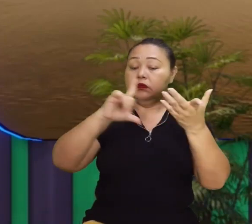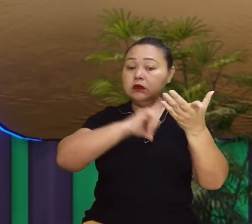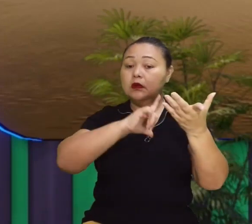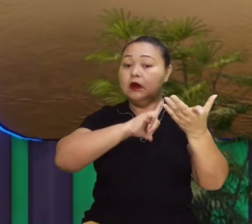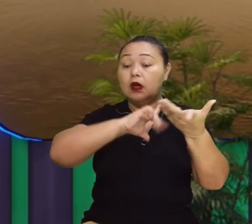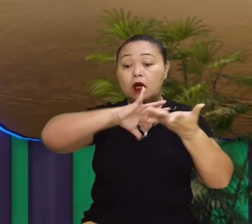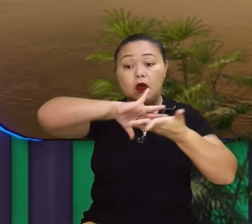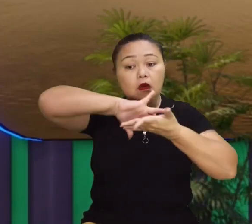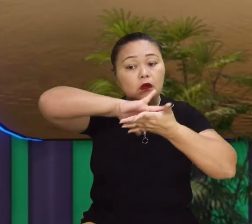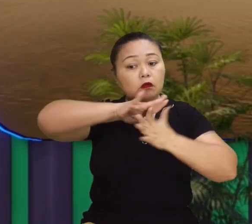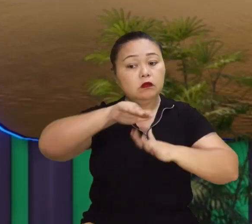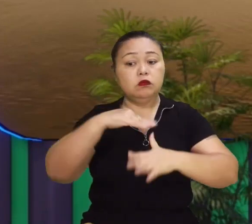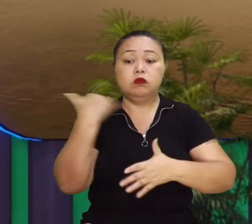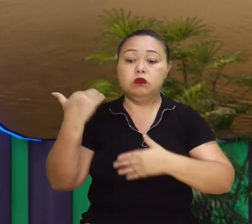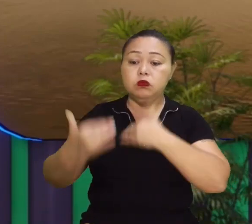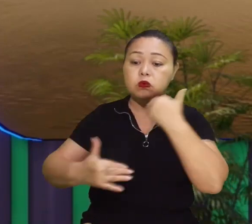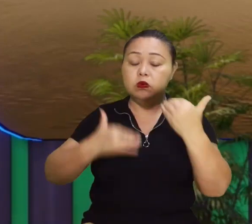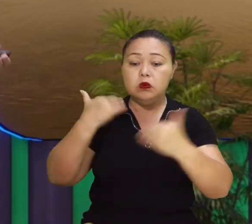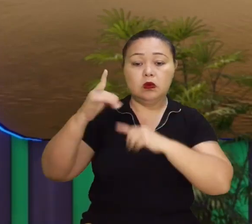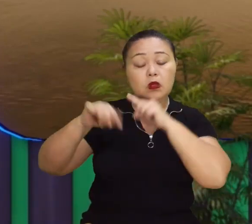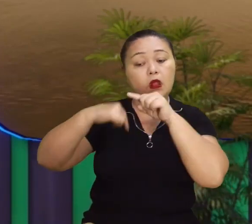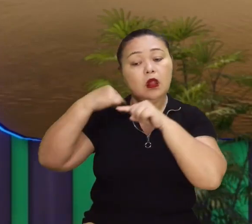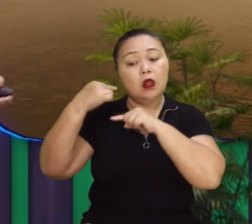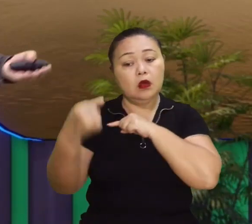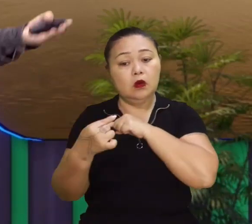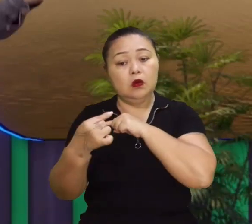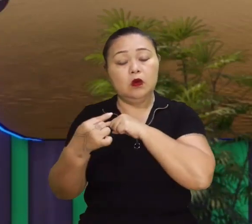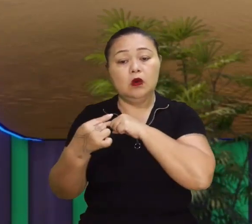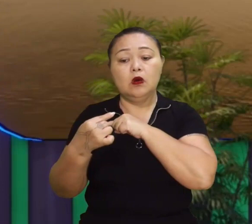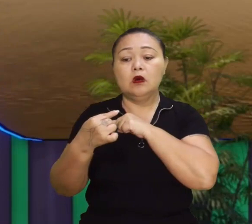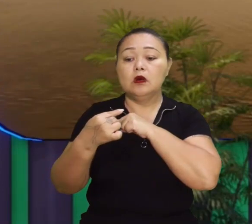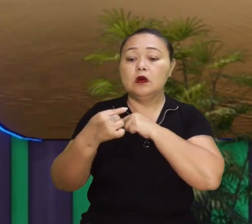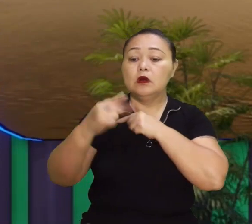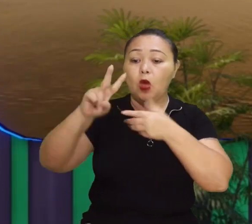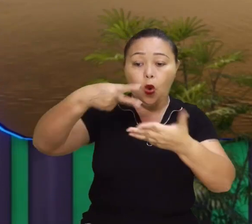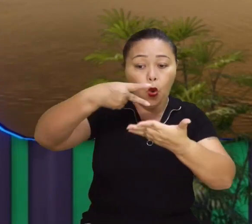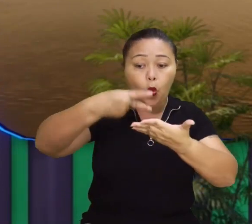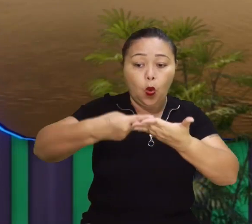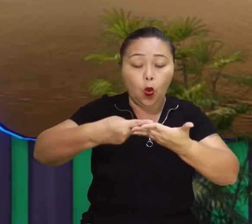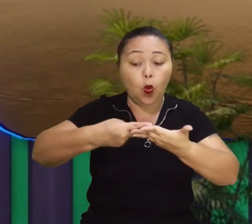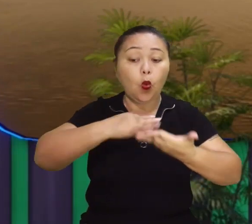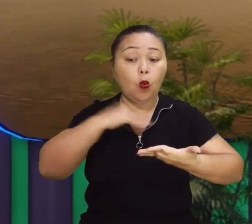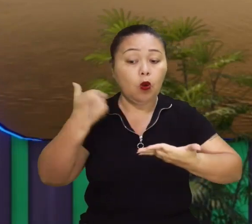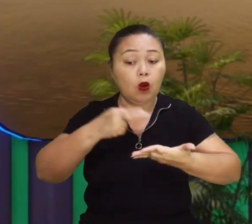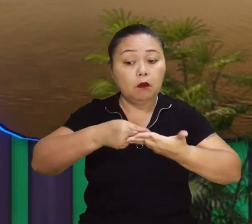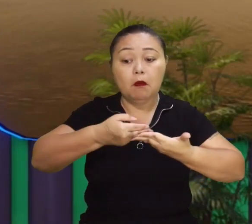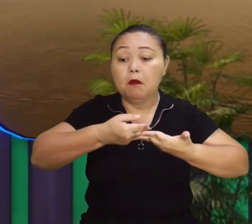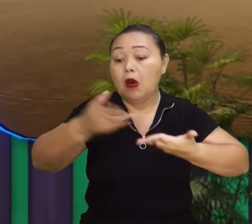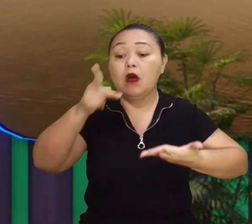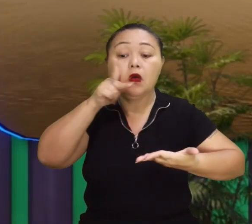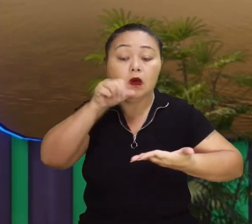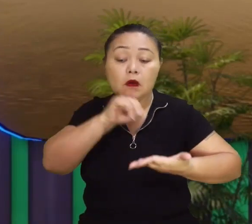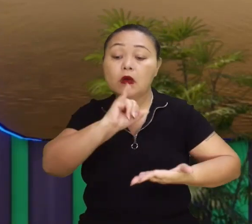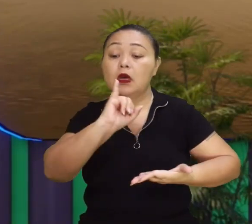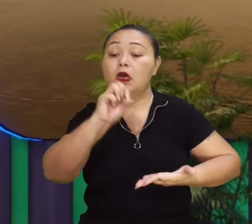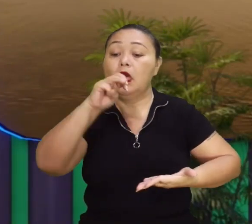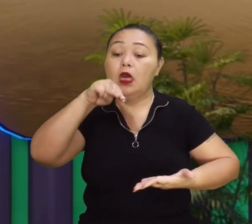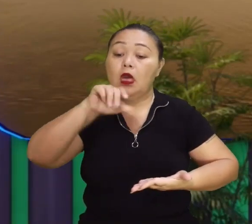foram massacrados. Depois mandaram todos os corpos para Porto Velho, para o